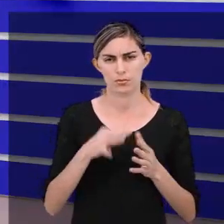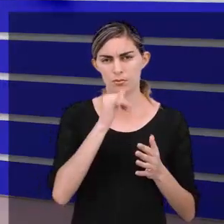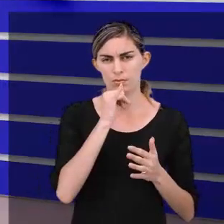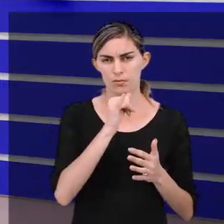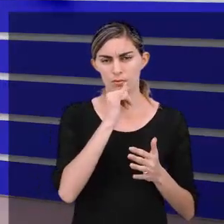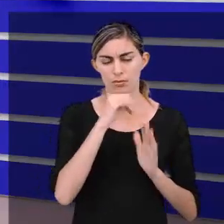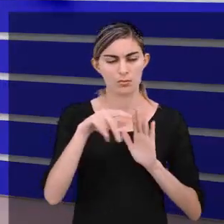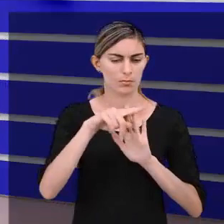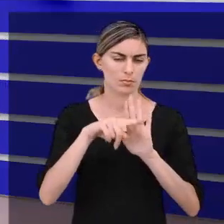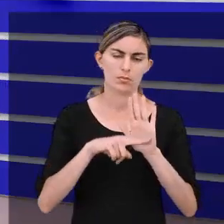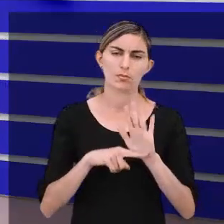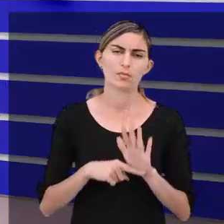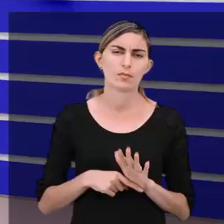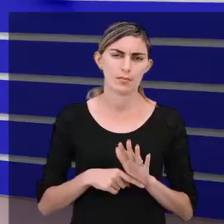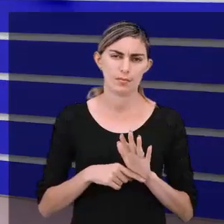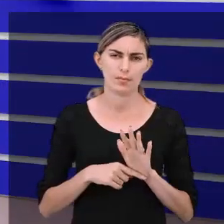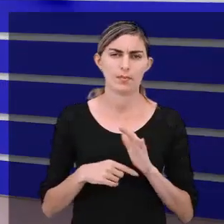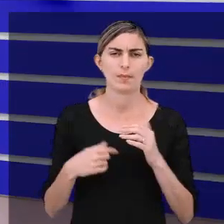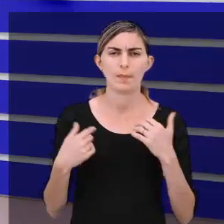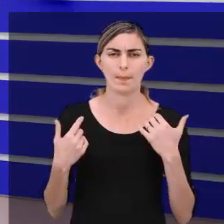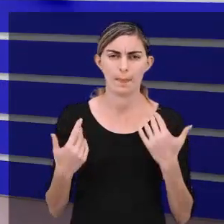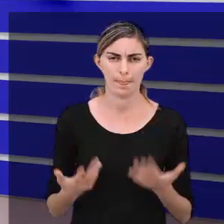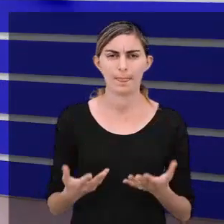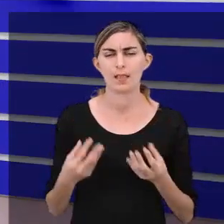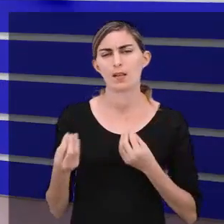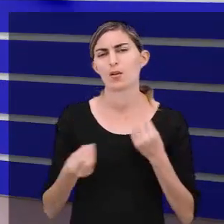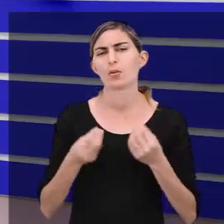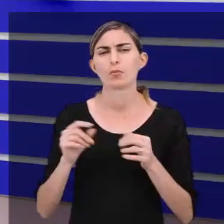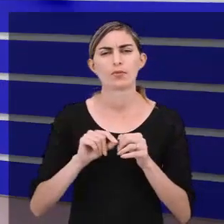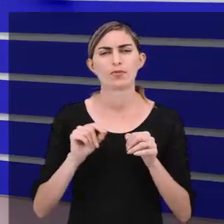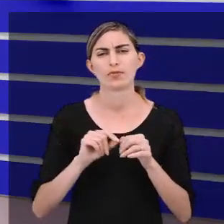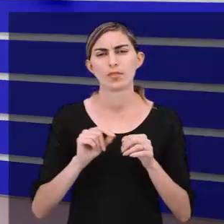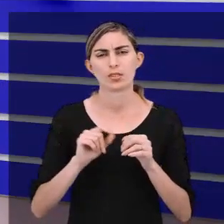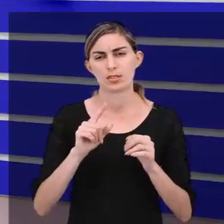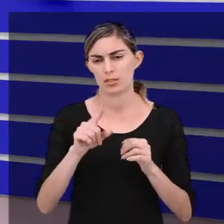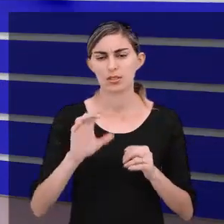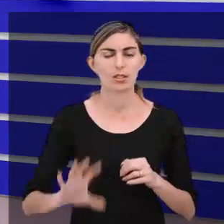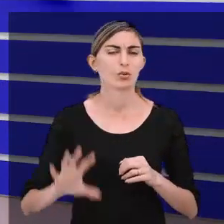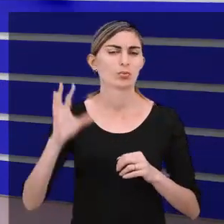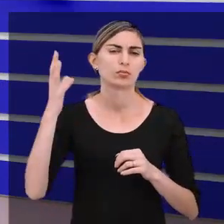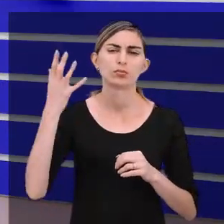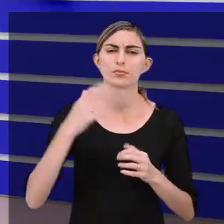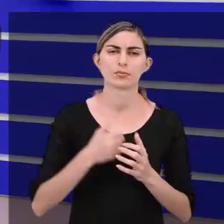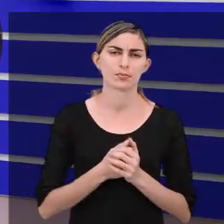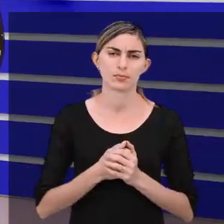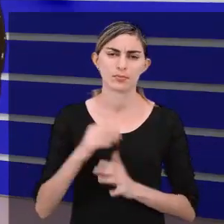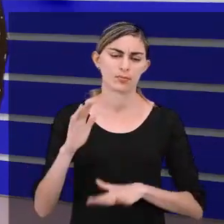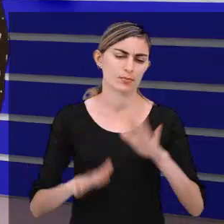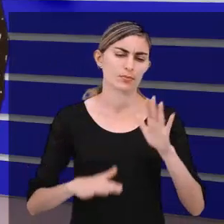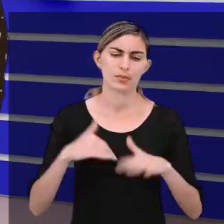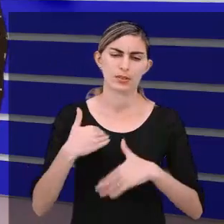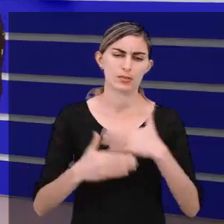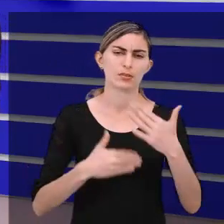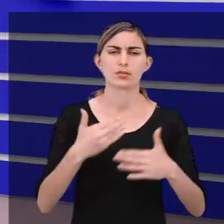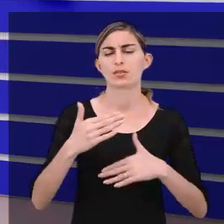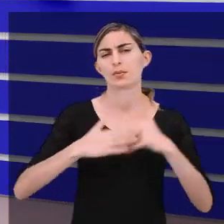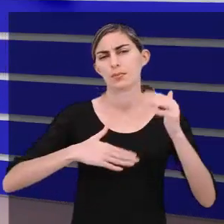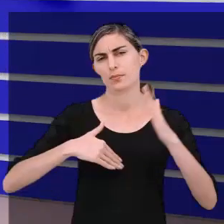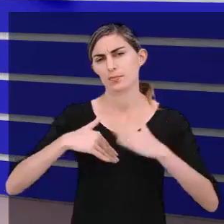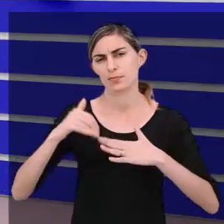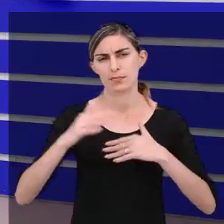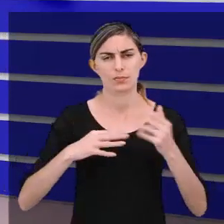exemplo, um programa, um PPRA, um PCMSO? Como é que eu faço aí acontecer de verdade? Ele vai ter que desenvolver